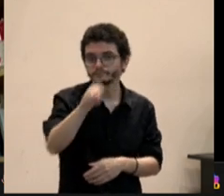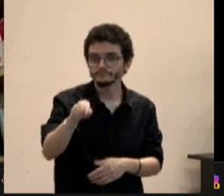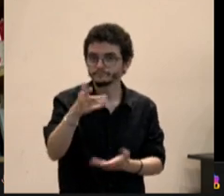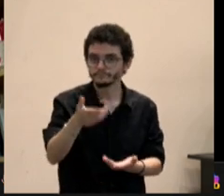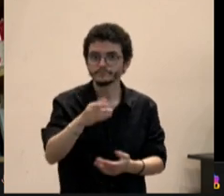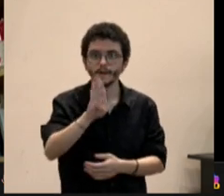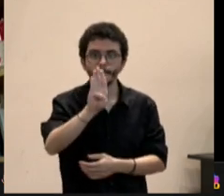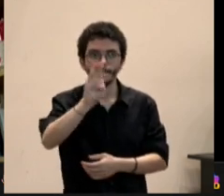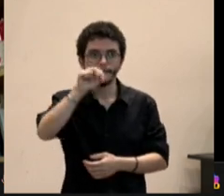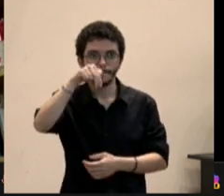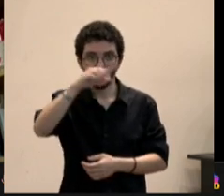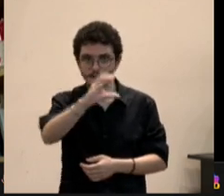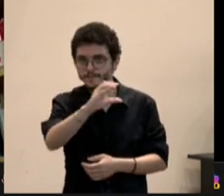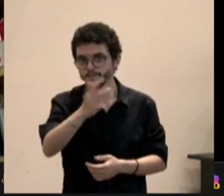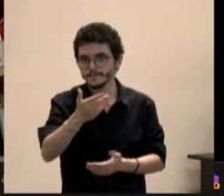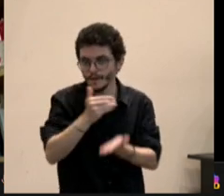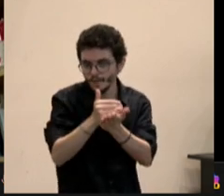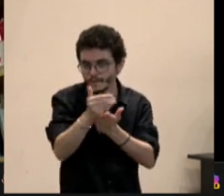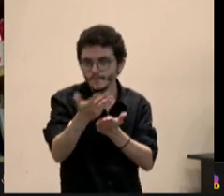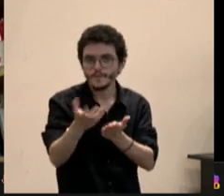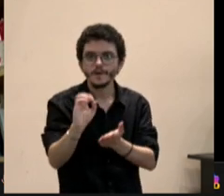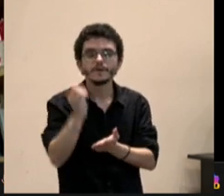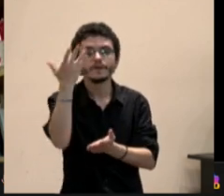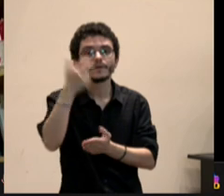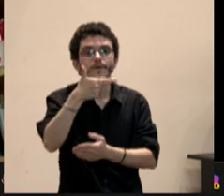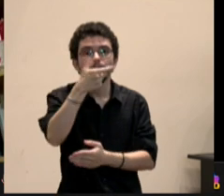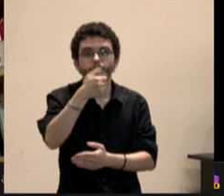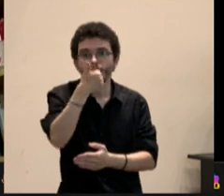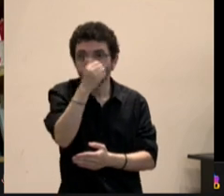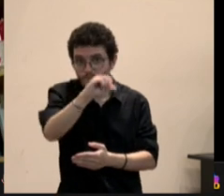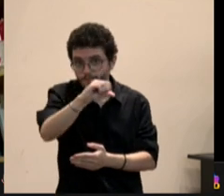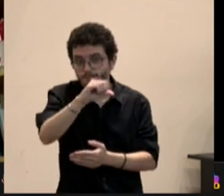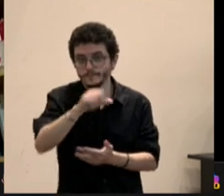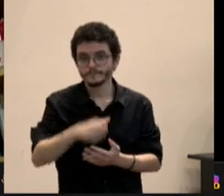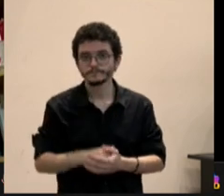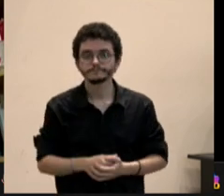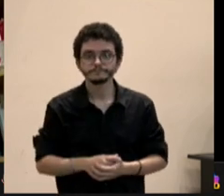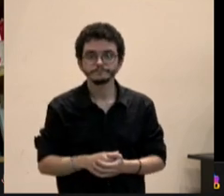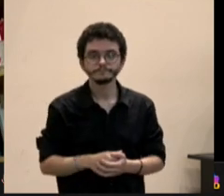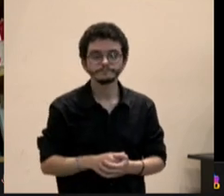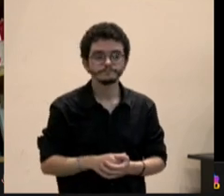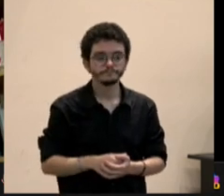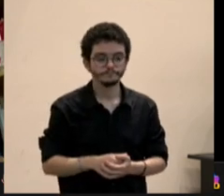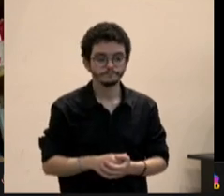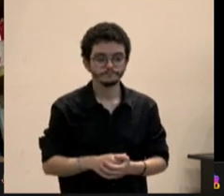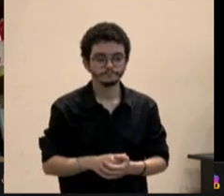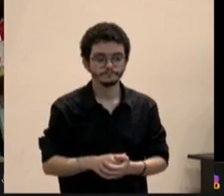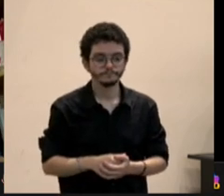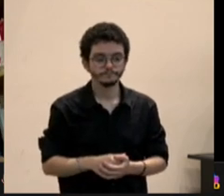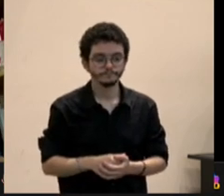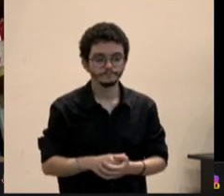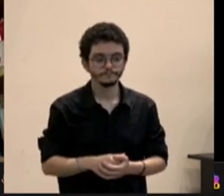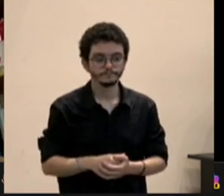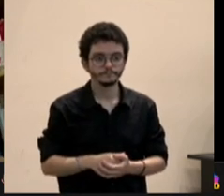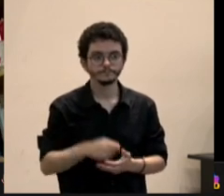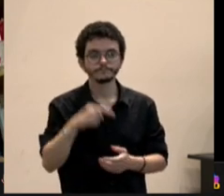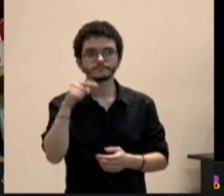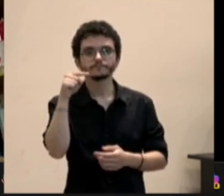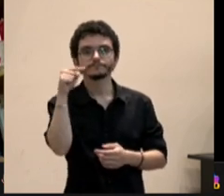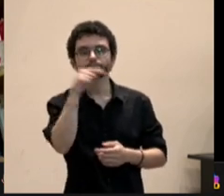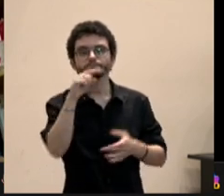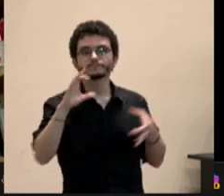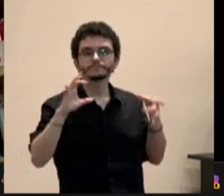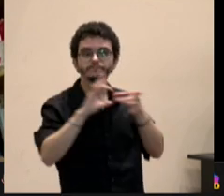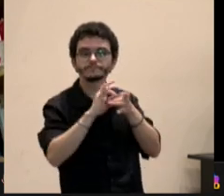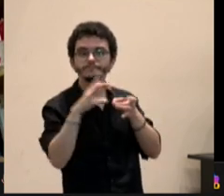BNC Formação Inicial, uma resolução de 2019, e que a parte das nossas entidades